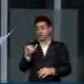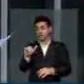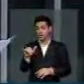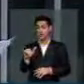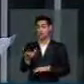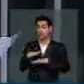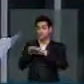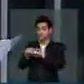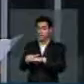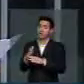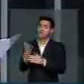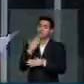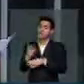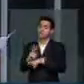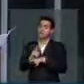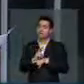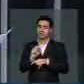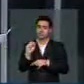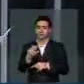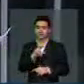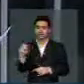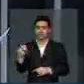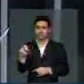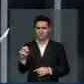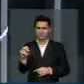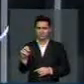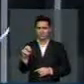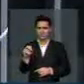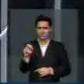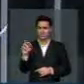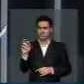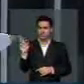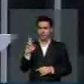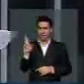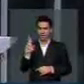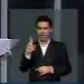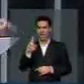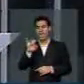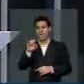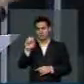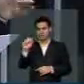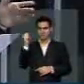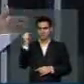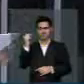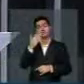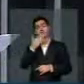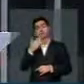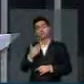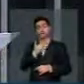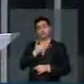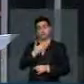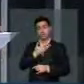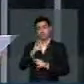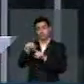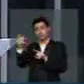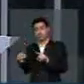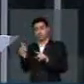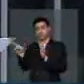emprestar R 500 réis que ele por sua vez tomou emprestados de um colega da